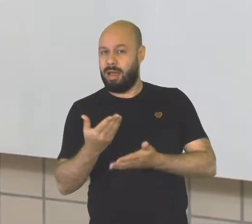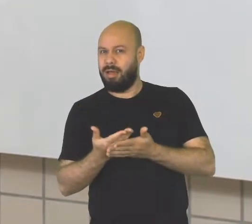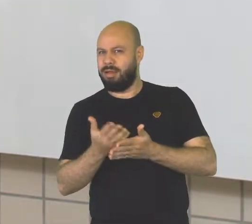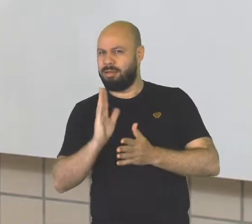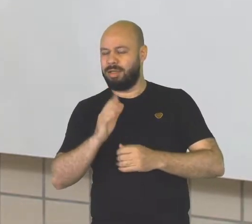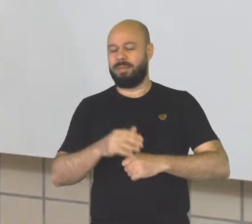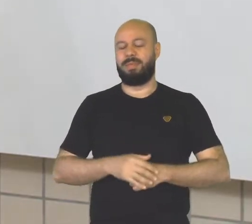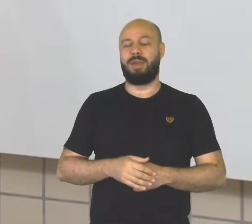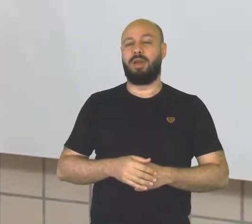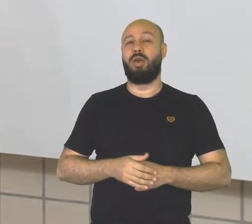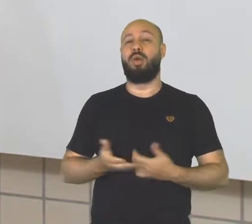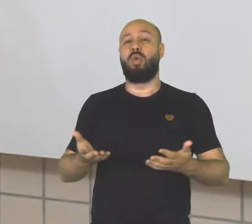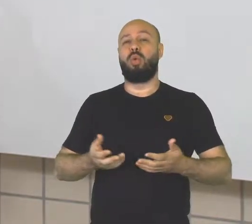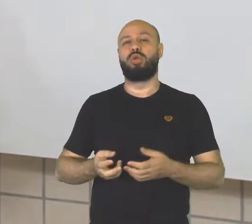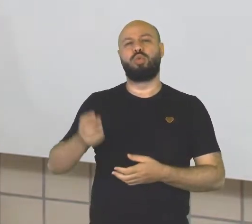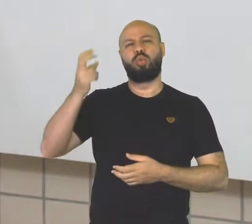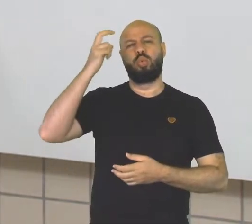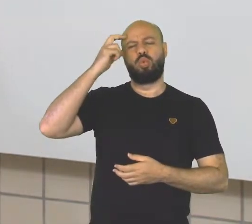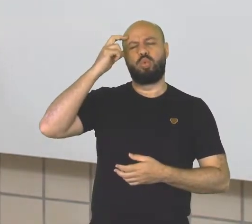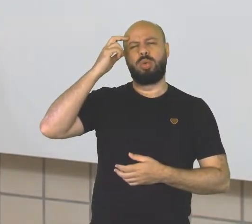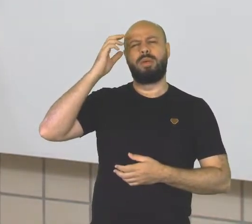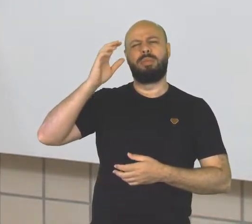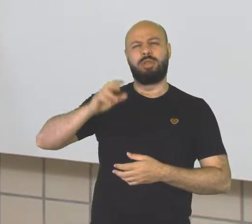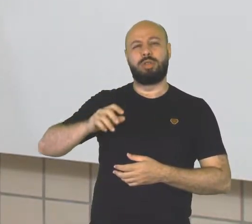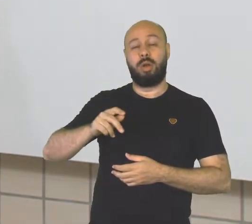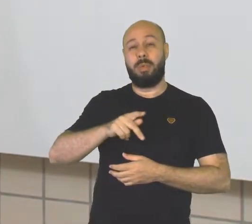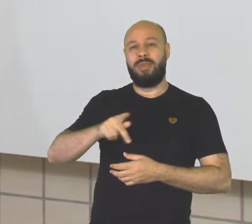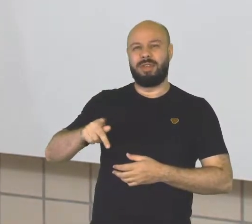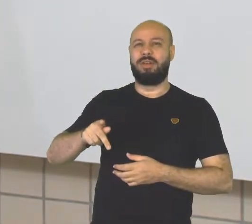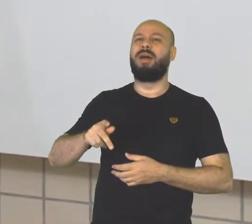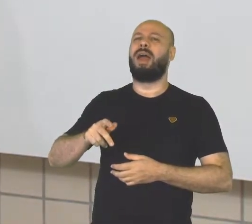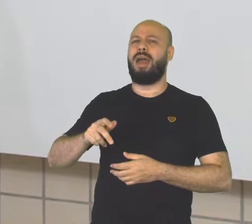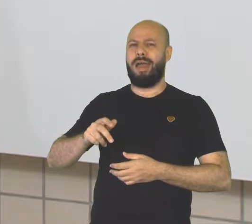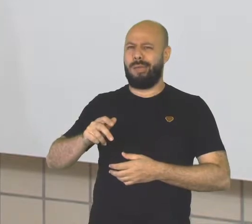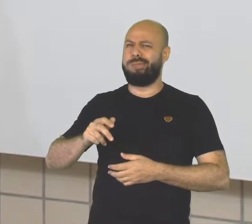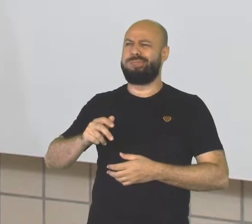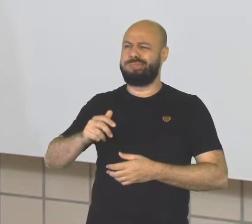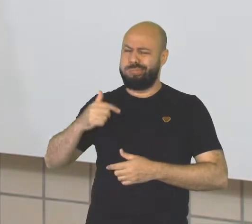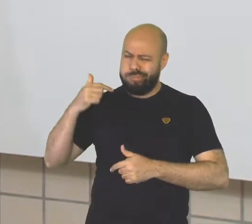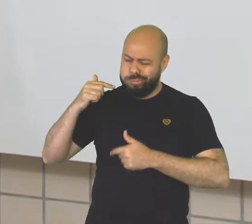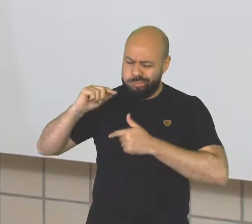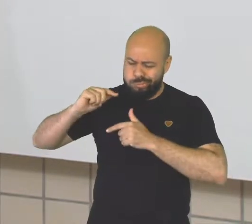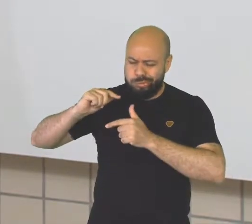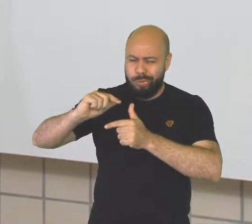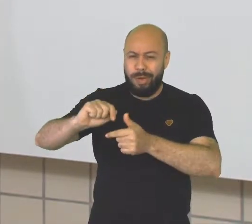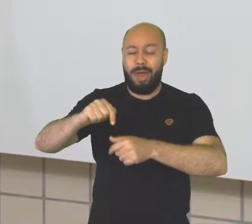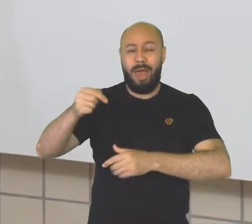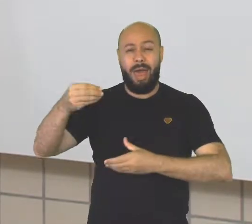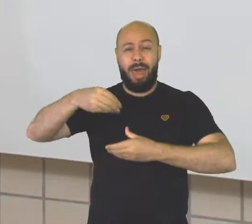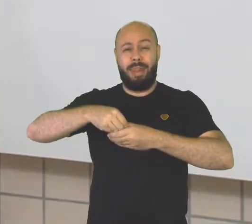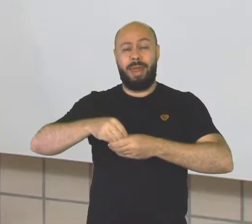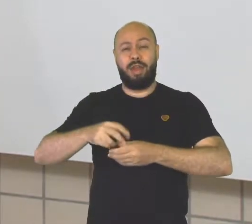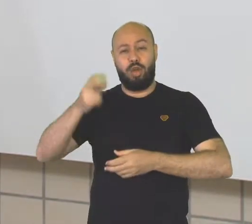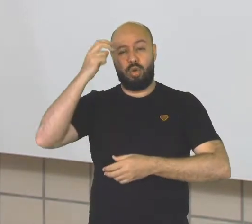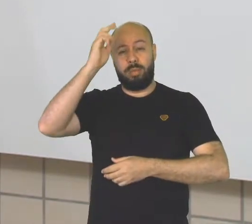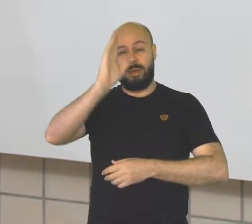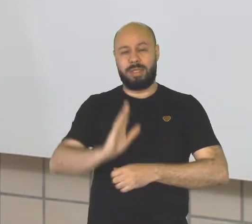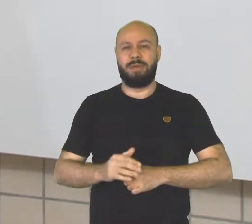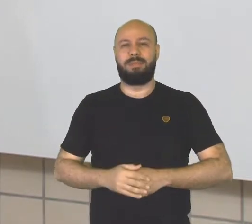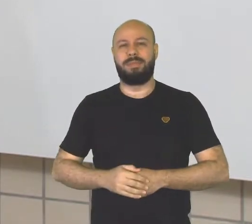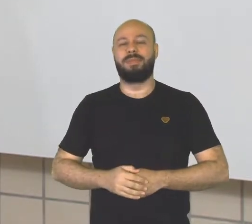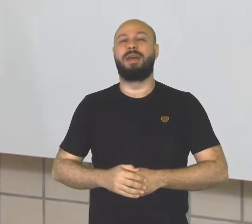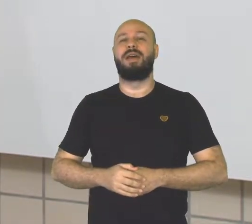de uma cultura que para o professor é uma das mais tradicionais que tem dentro da cultura brasileira. Isso em se falando em